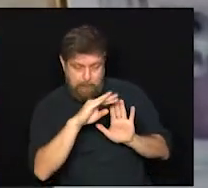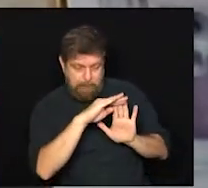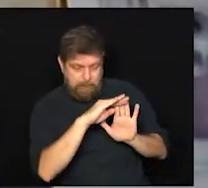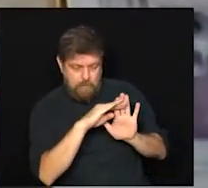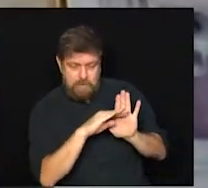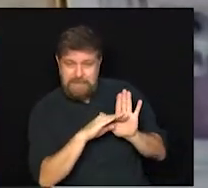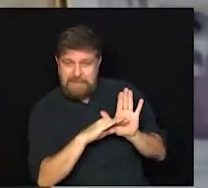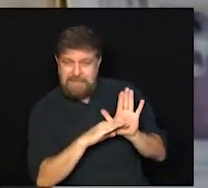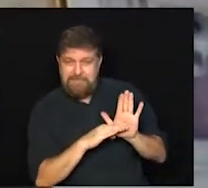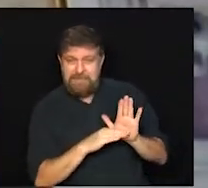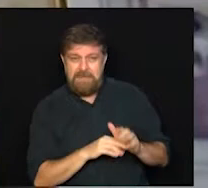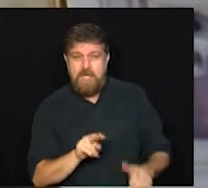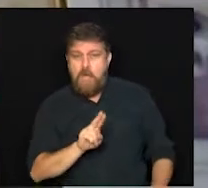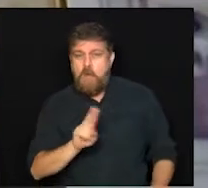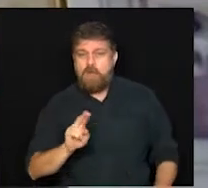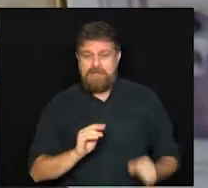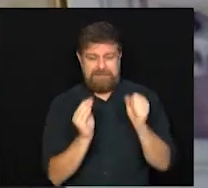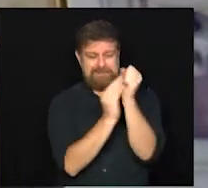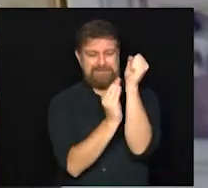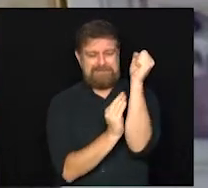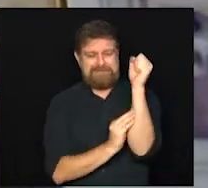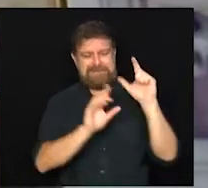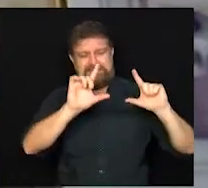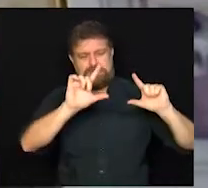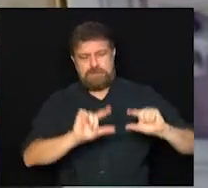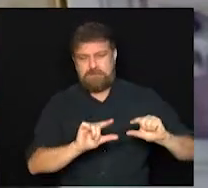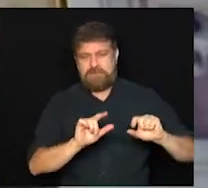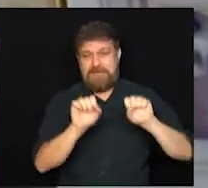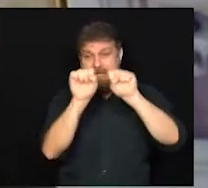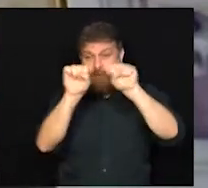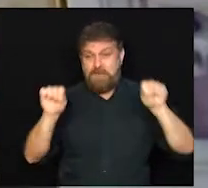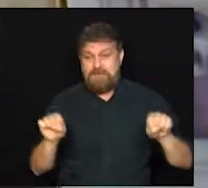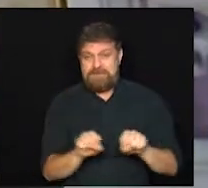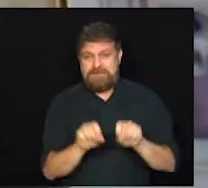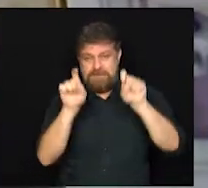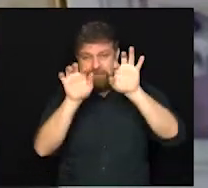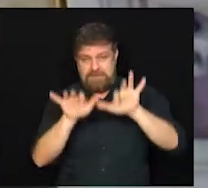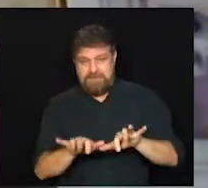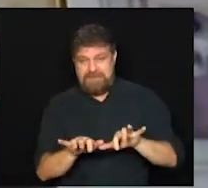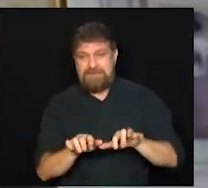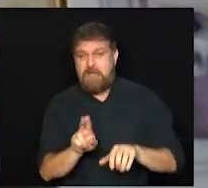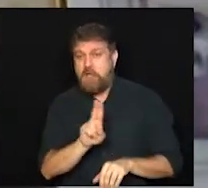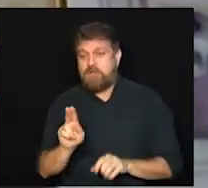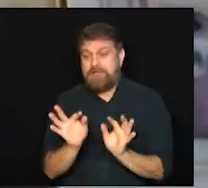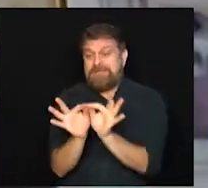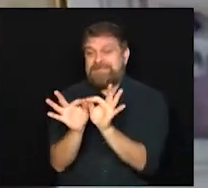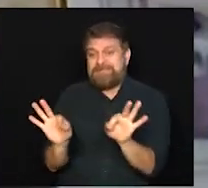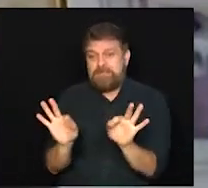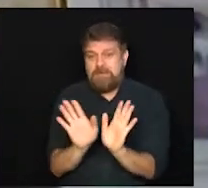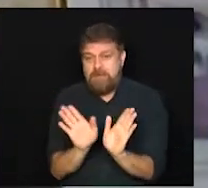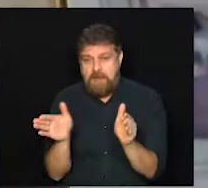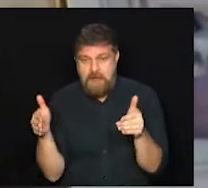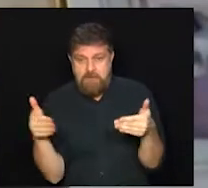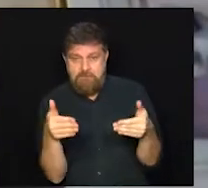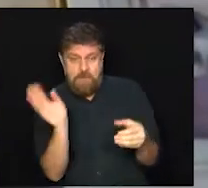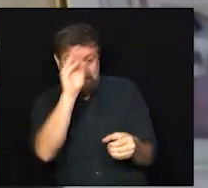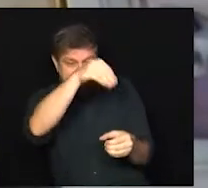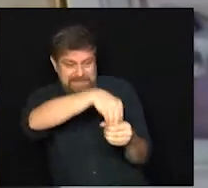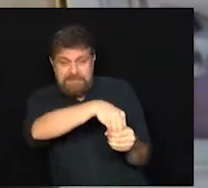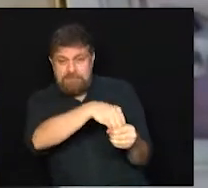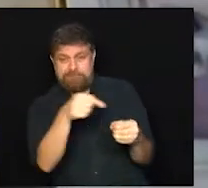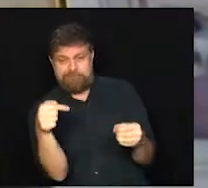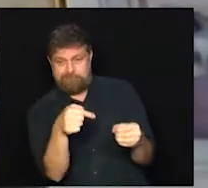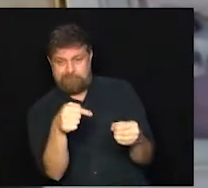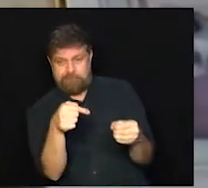chama Desburocratiza e um sistema de informação que chama Simplifica, mas com foco interno.